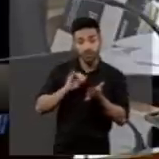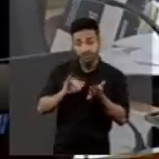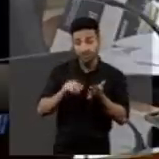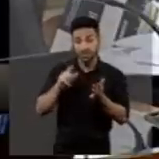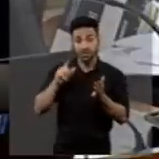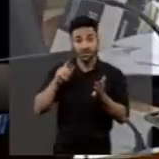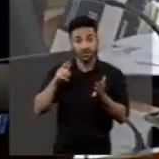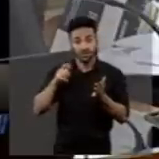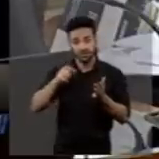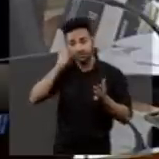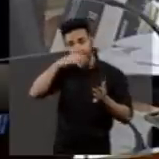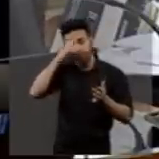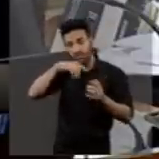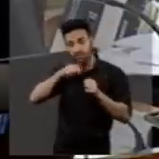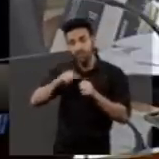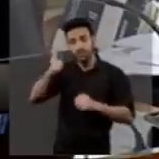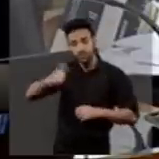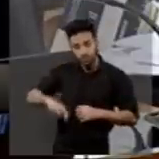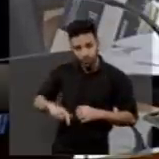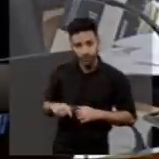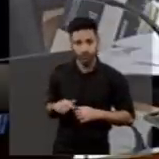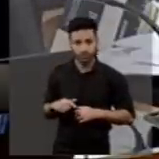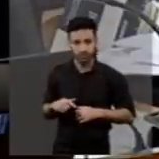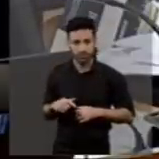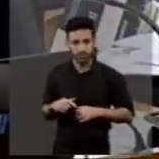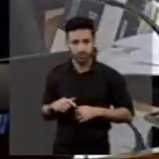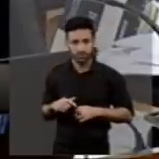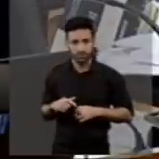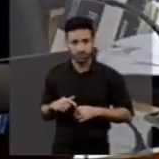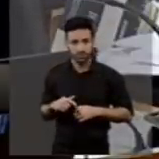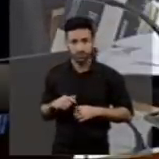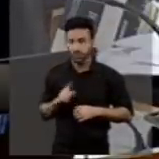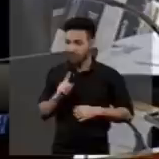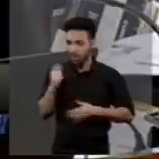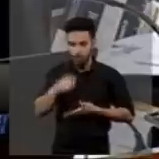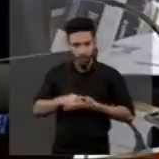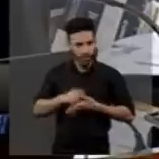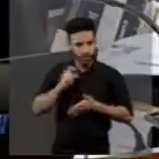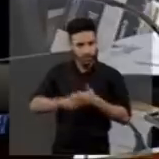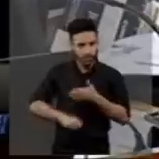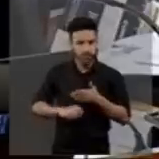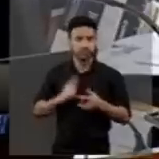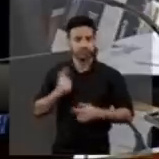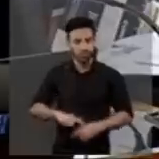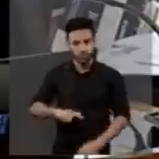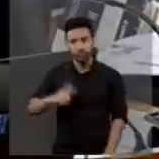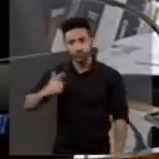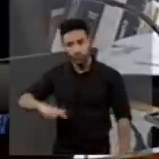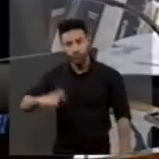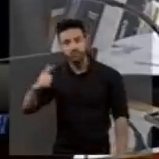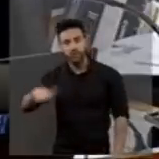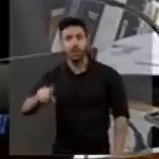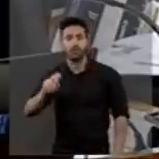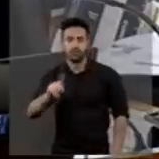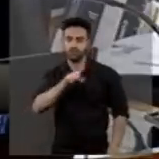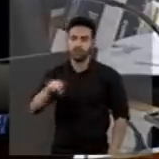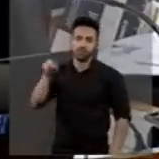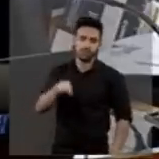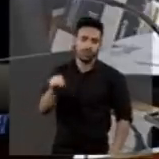conduta, uma conduta ilícita de não recolhimento de tributos. Aqui,